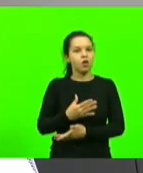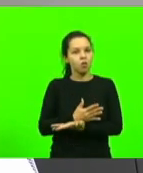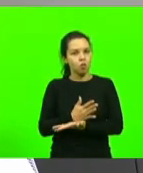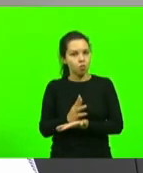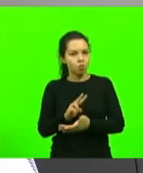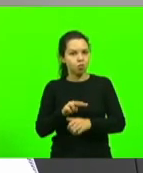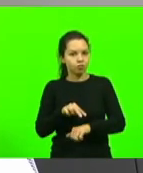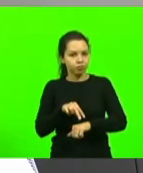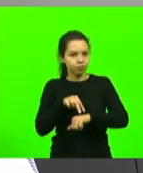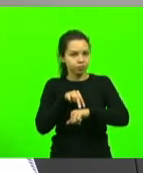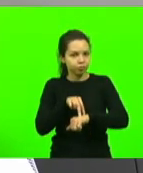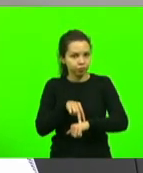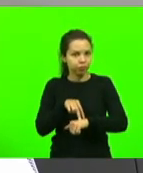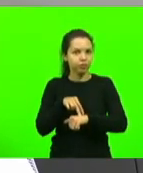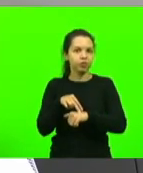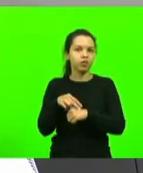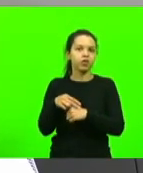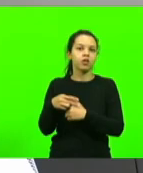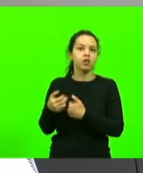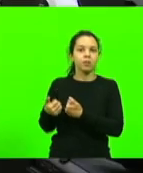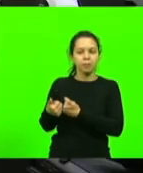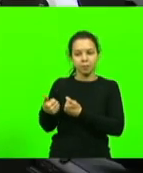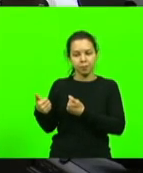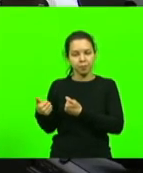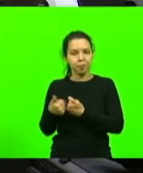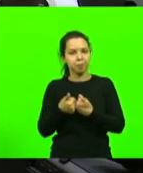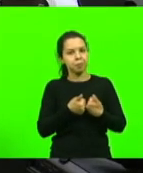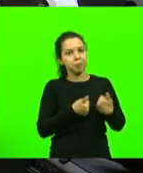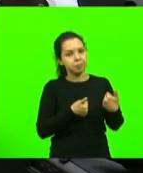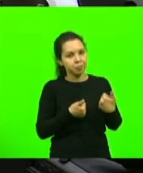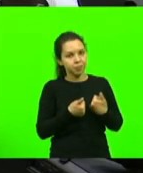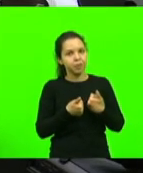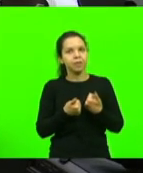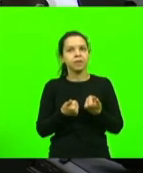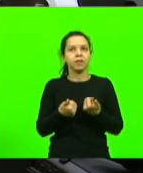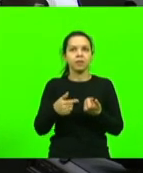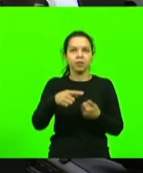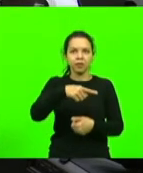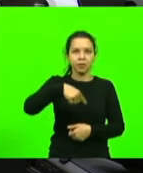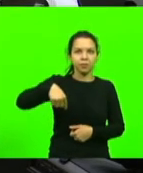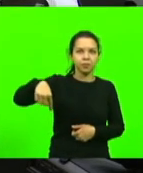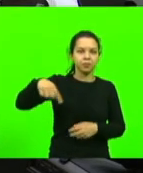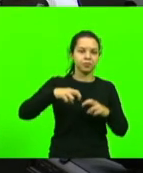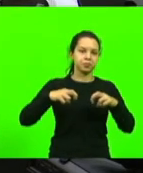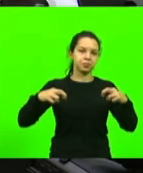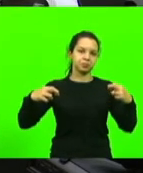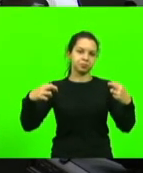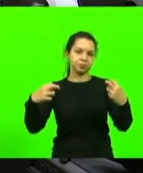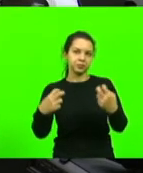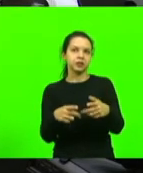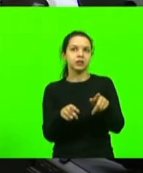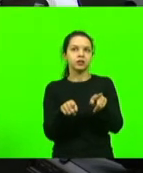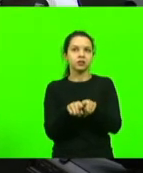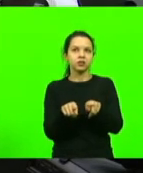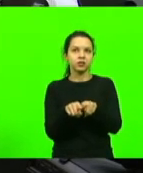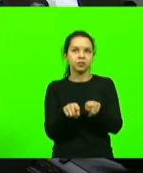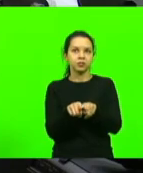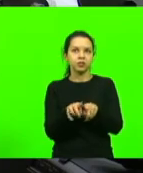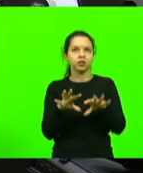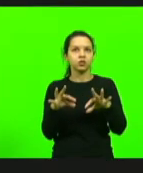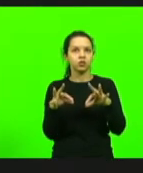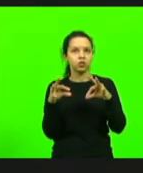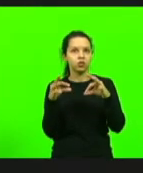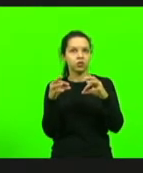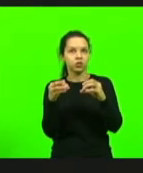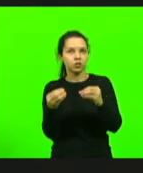presencialmente ao meu lado a esquerda EA direita e ao centro ah e também a todos que